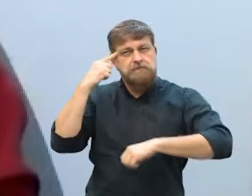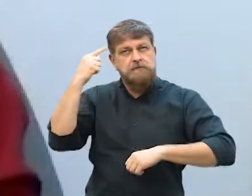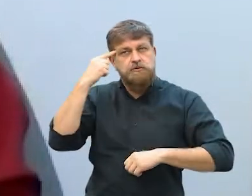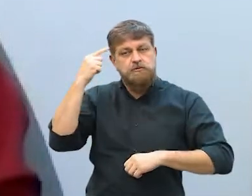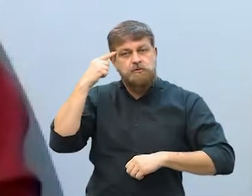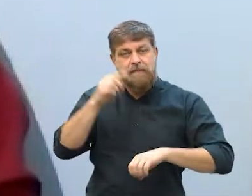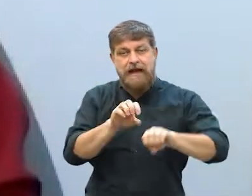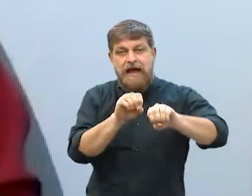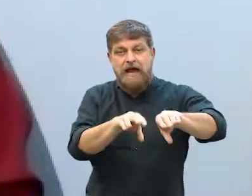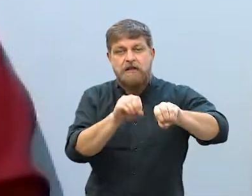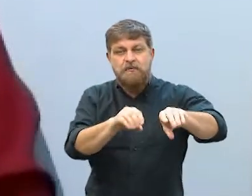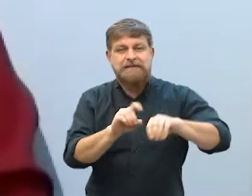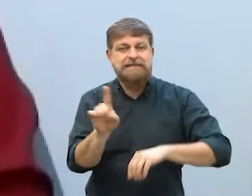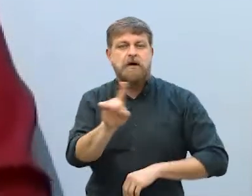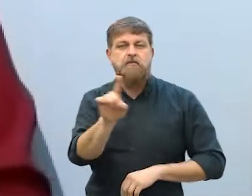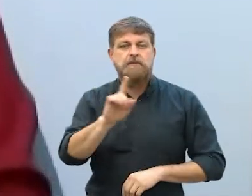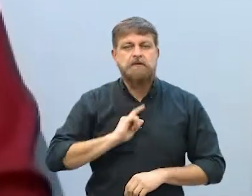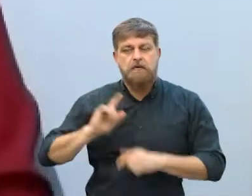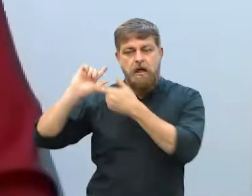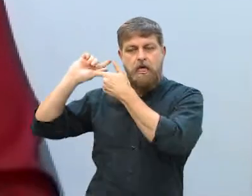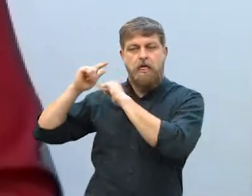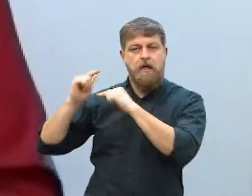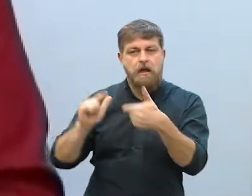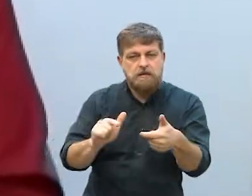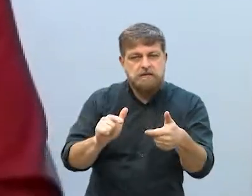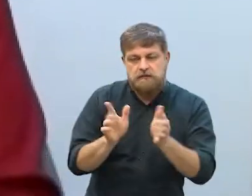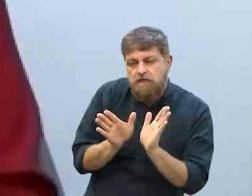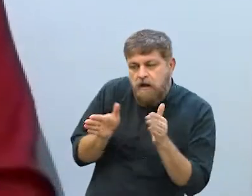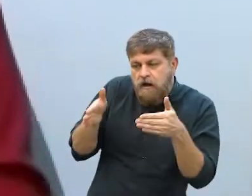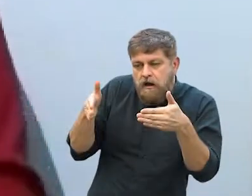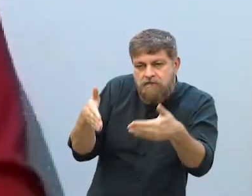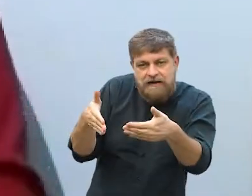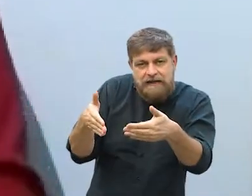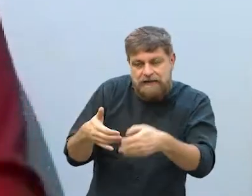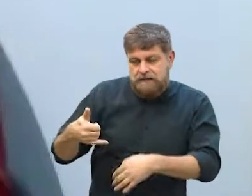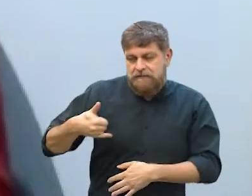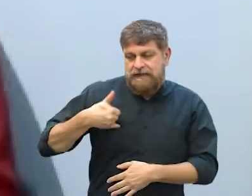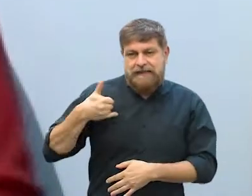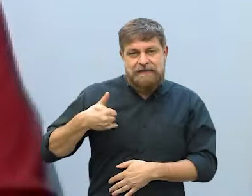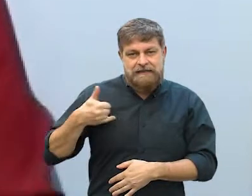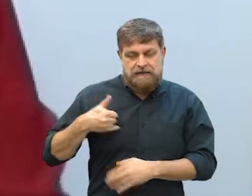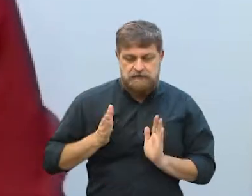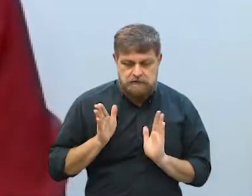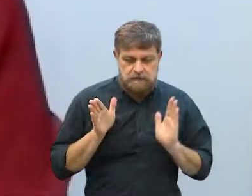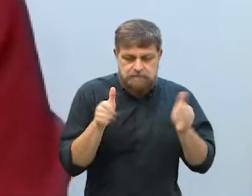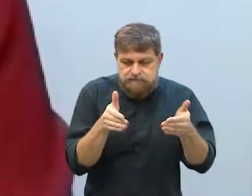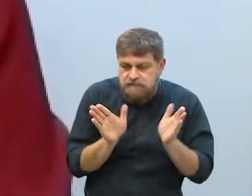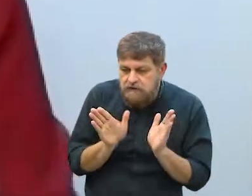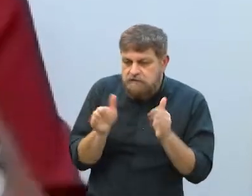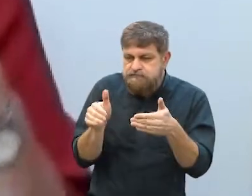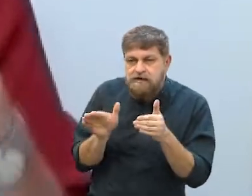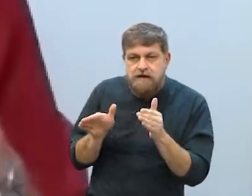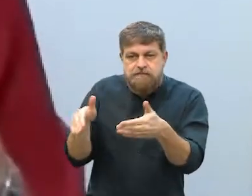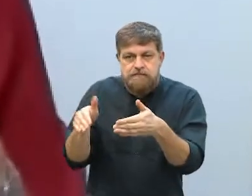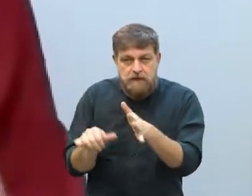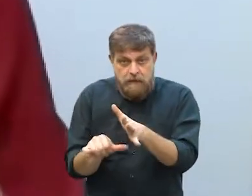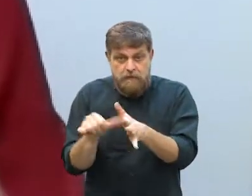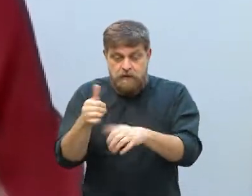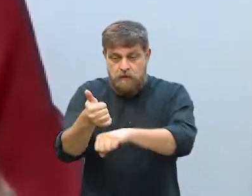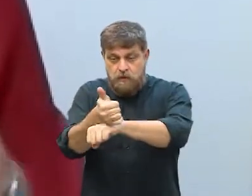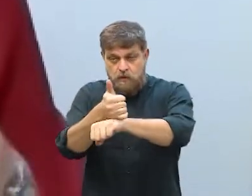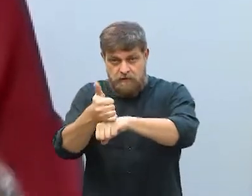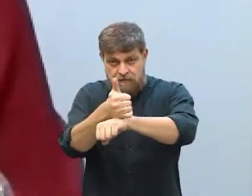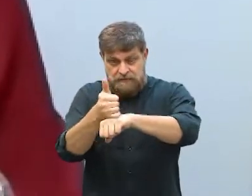fosse uma educação simplesmente voltada para determinadas faixas etárias. Ele diz que o educador